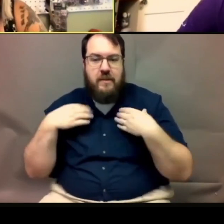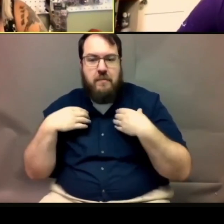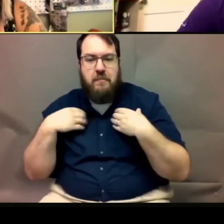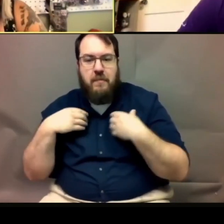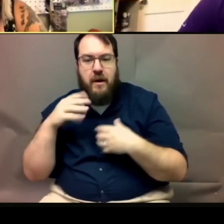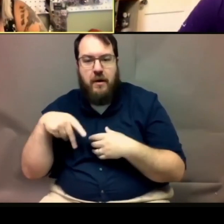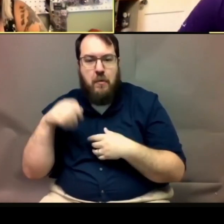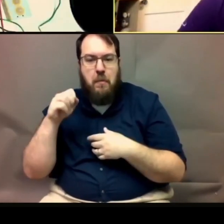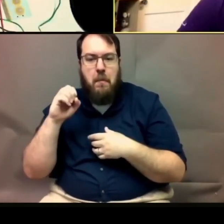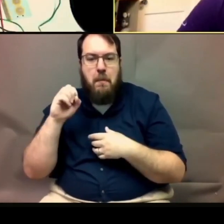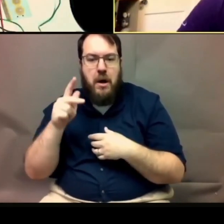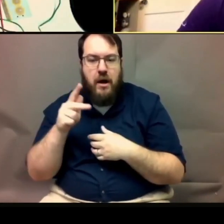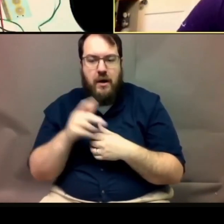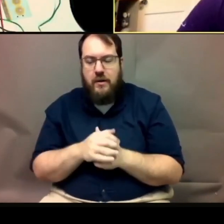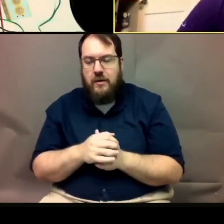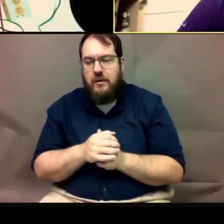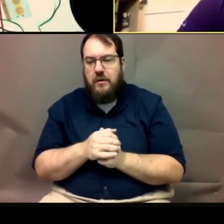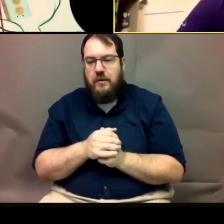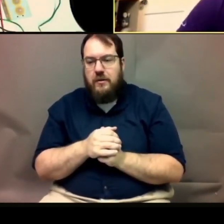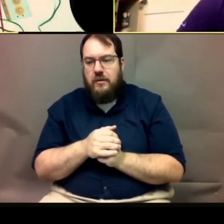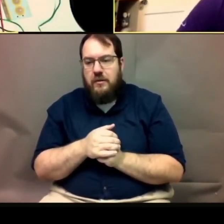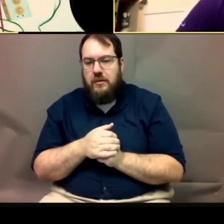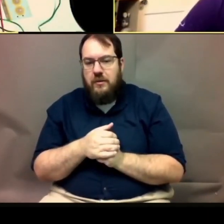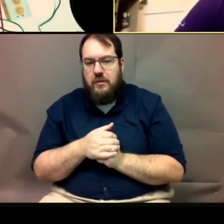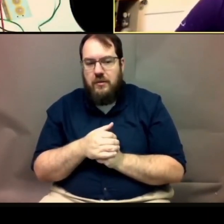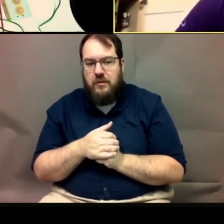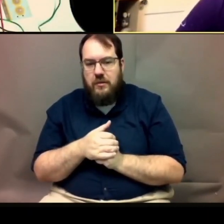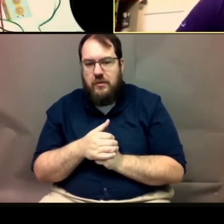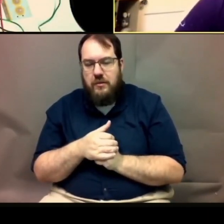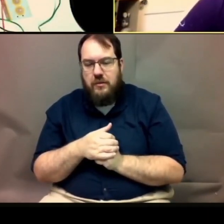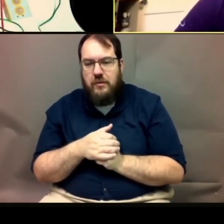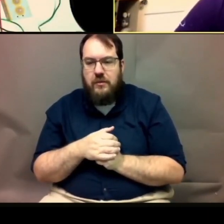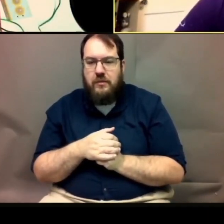ali que tem que ser encaixada para que ele funcione de fato